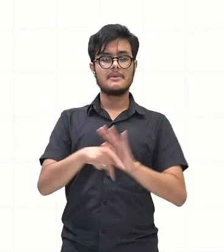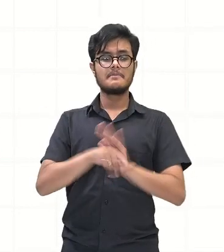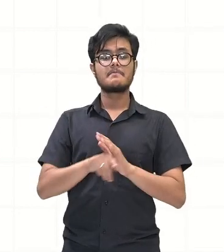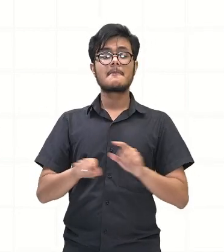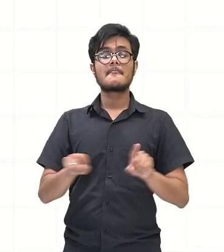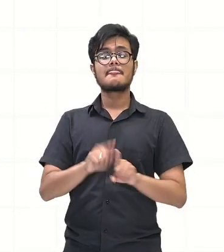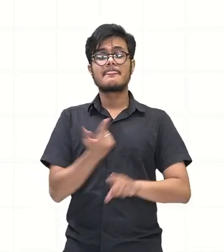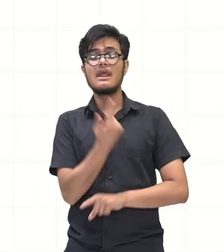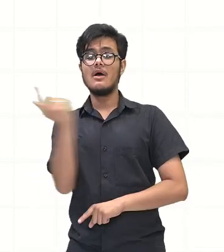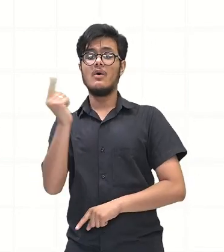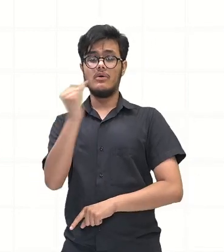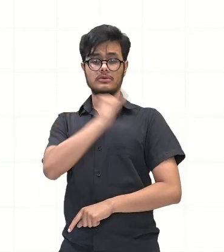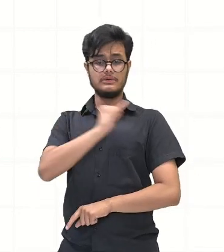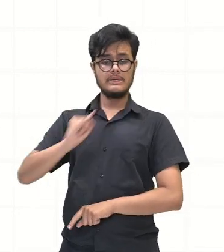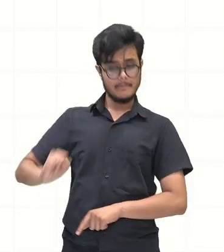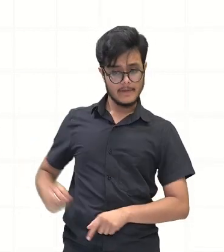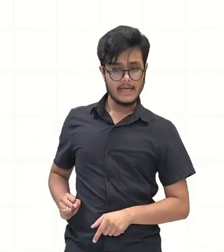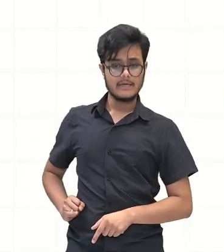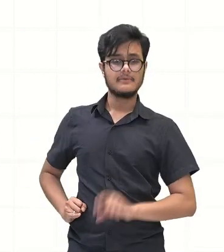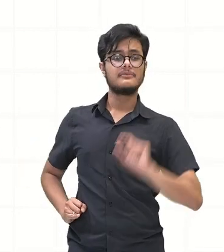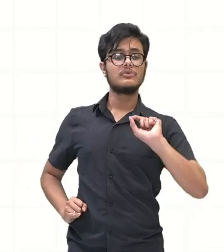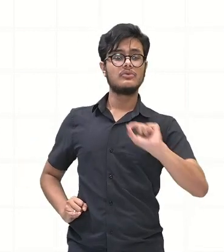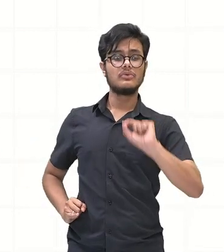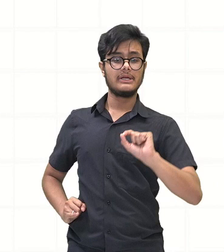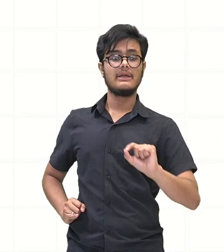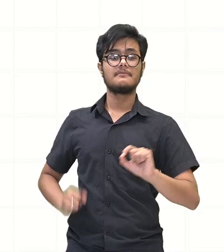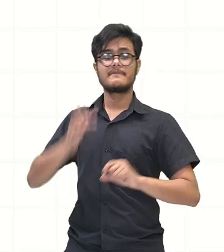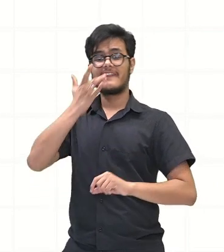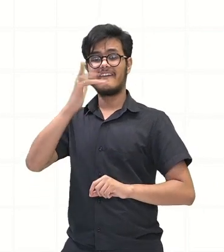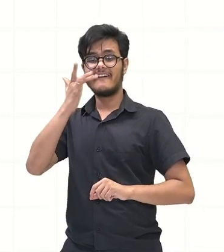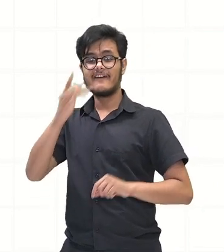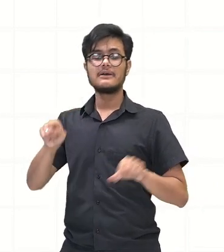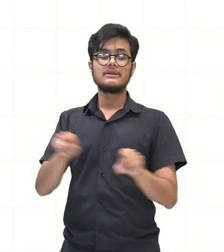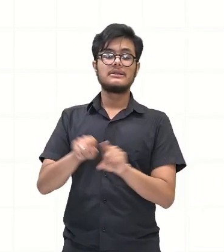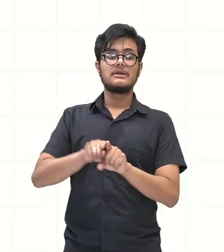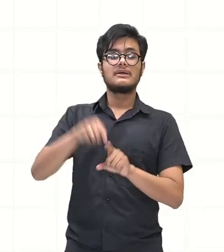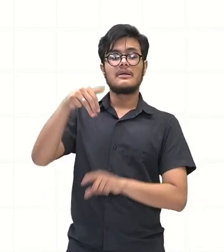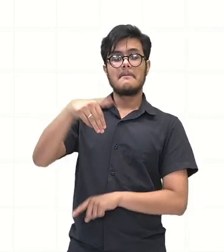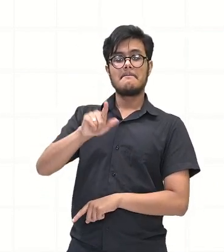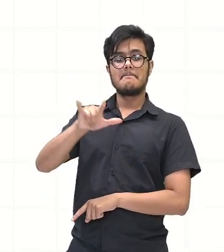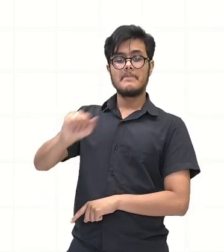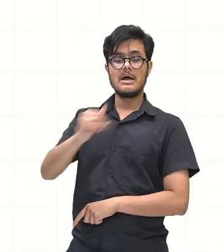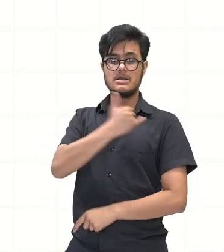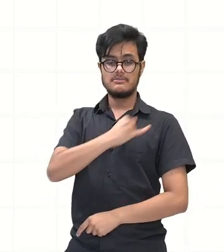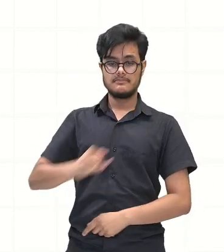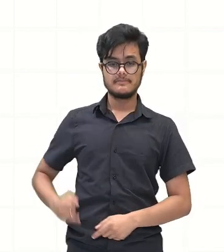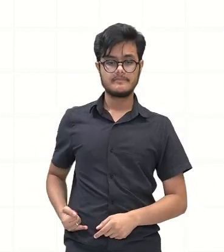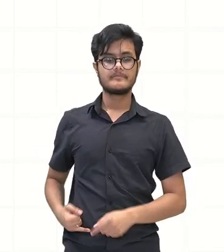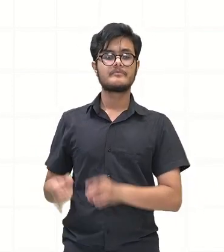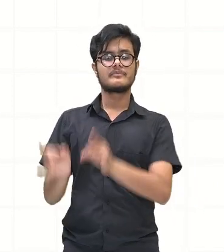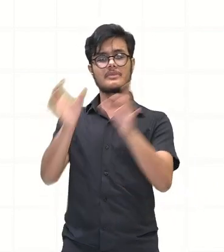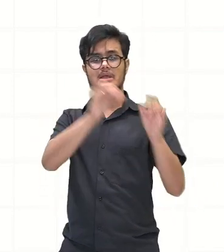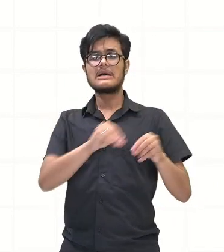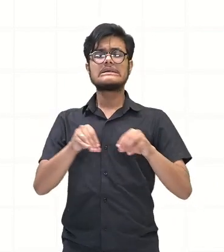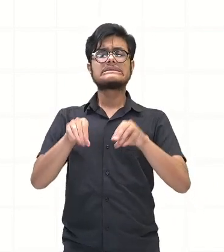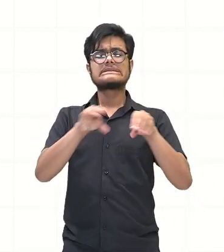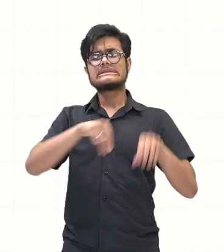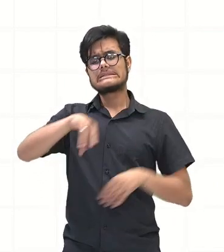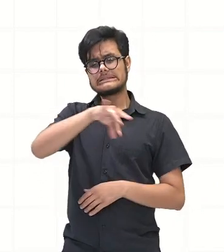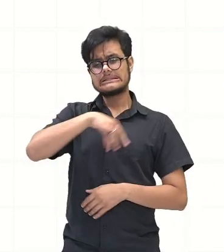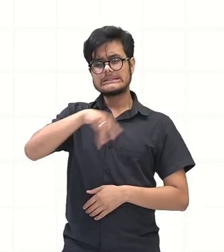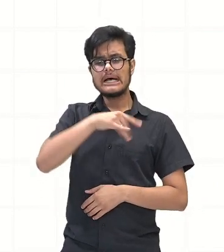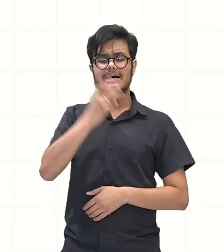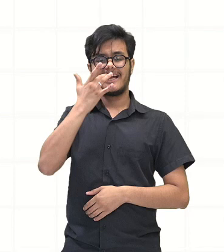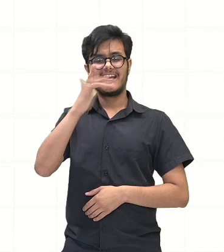aurífero, ou seja, o comércio de ouro. O Império do Mali, que também vai ser caracterizado pelo comércio de sal,